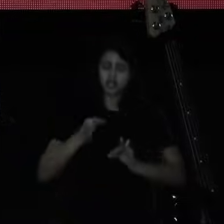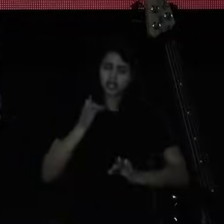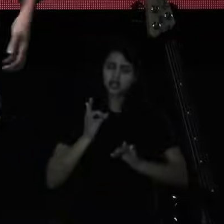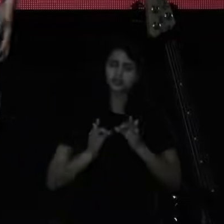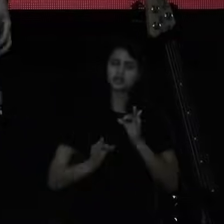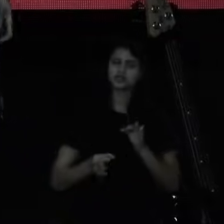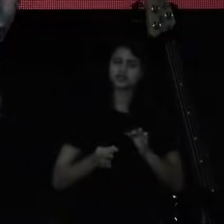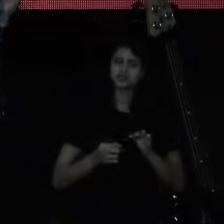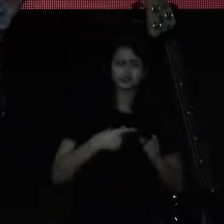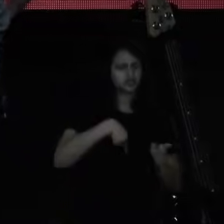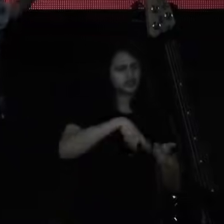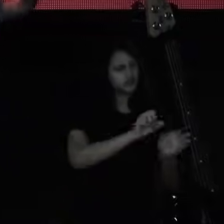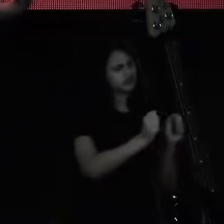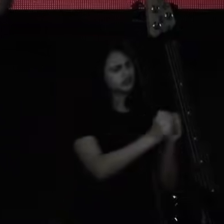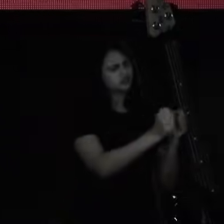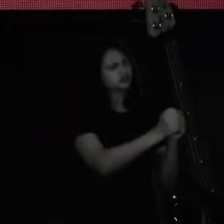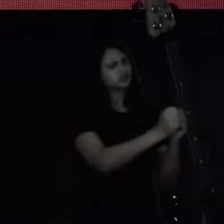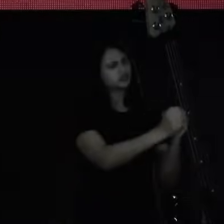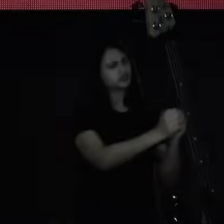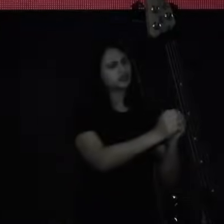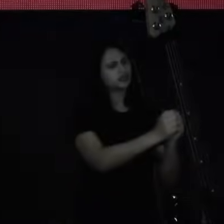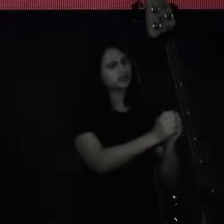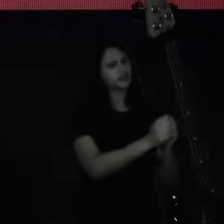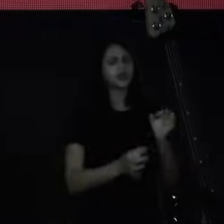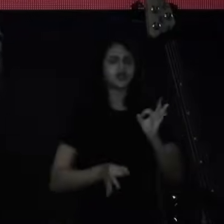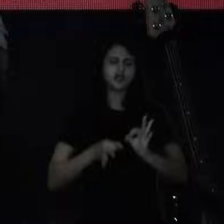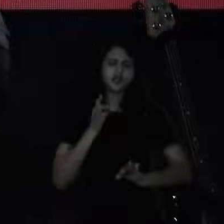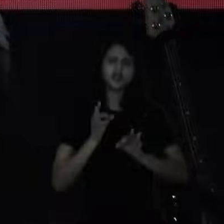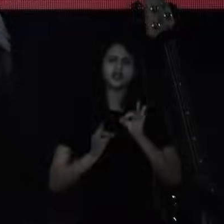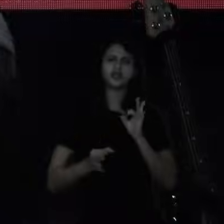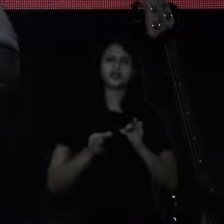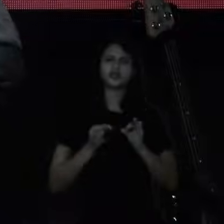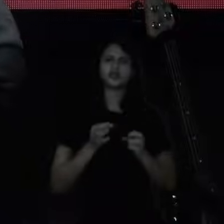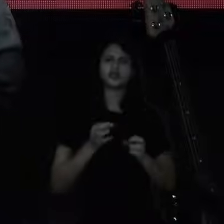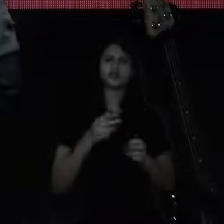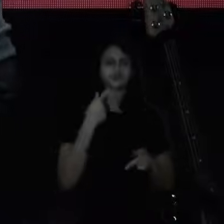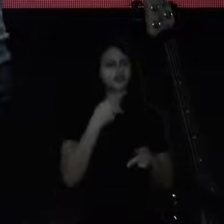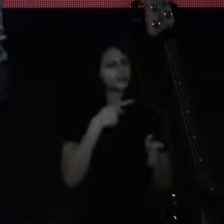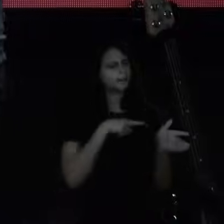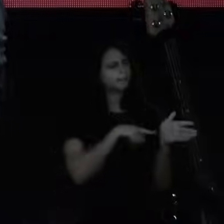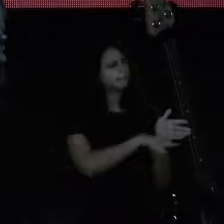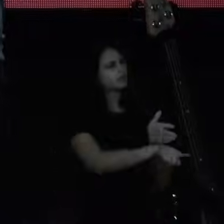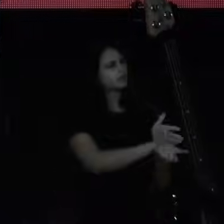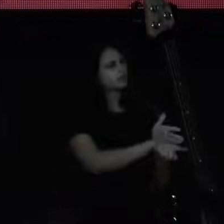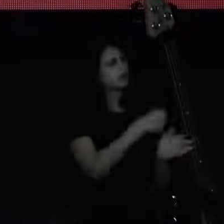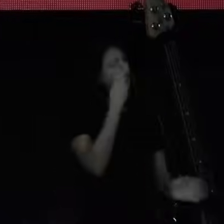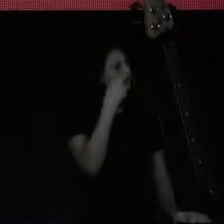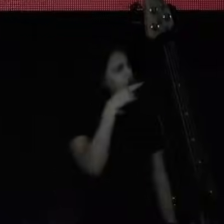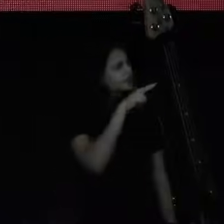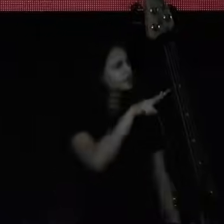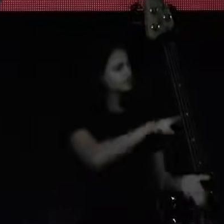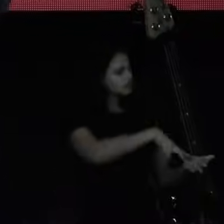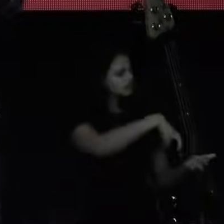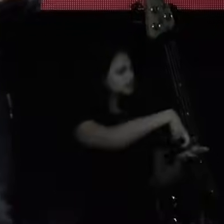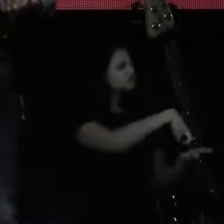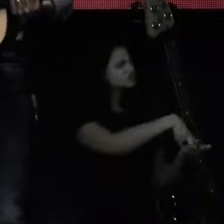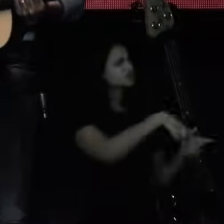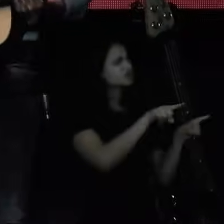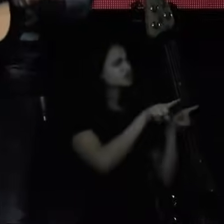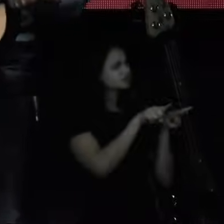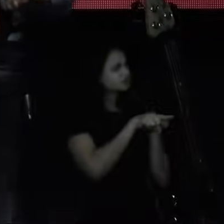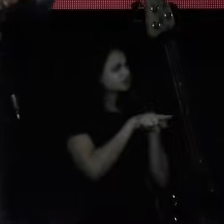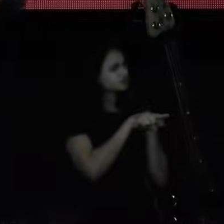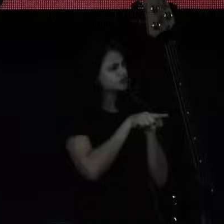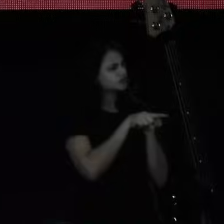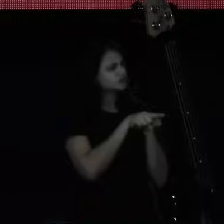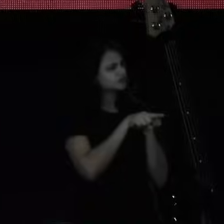a caminhar juntos, e o juiz pergunta: você viu quem estava ajoelhado ao meu lado durante a ceia?